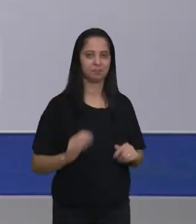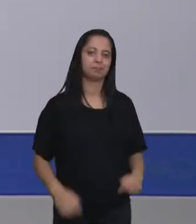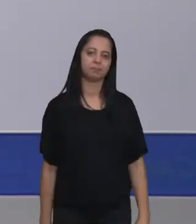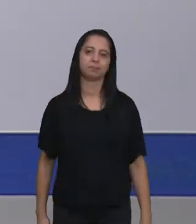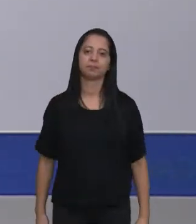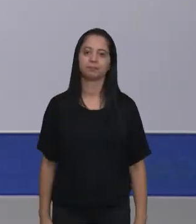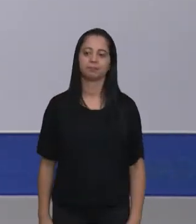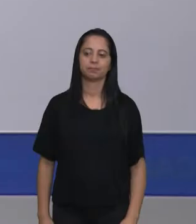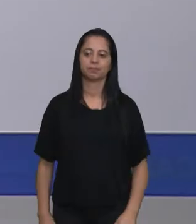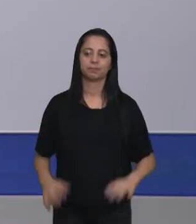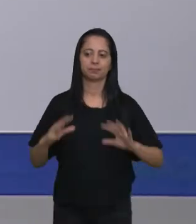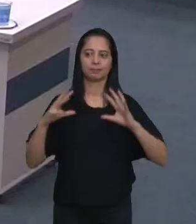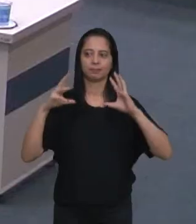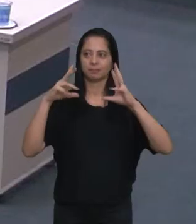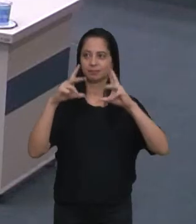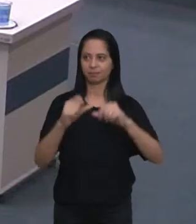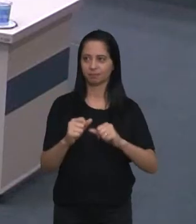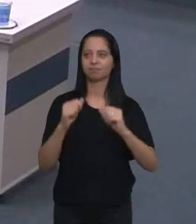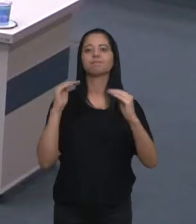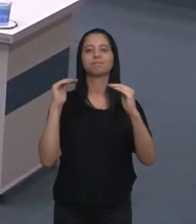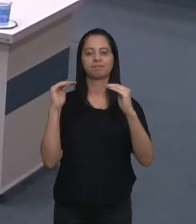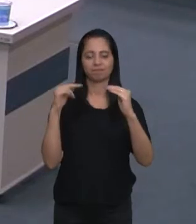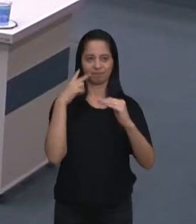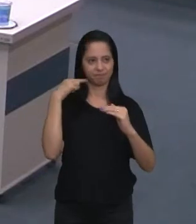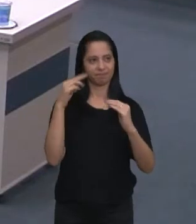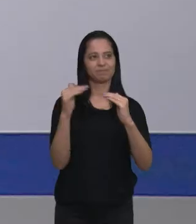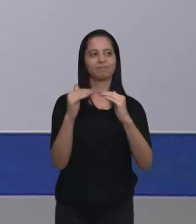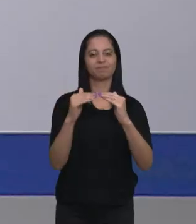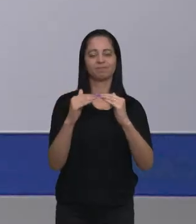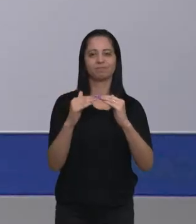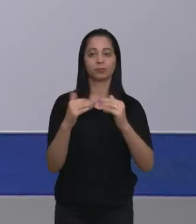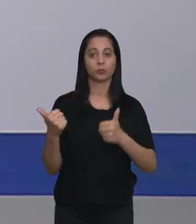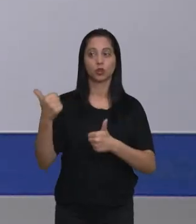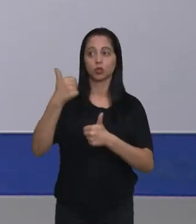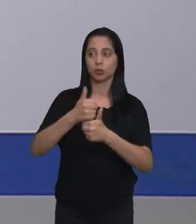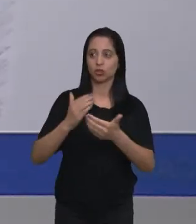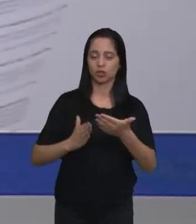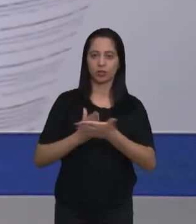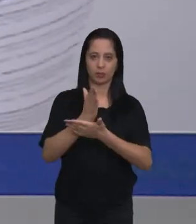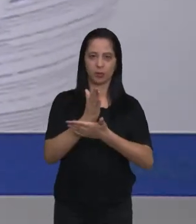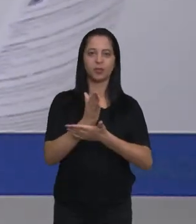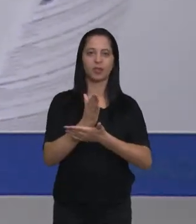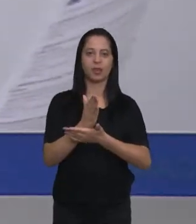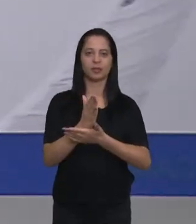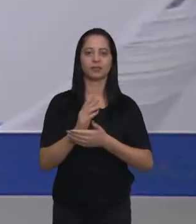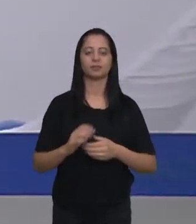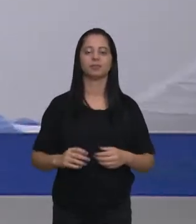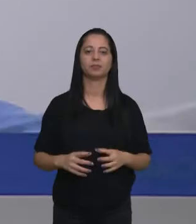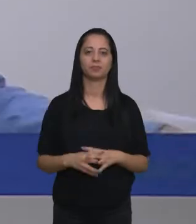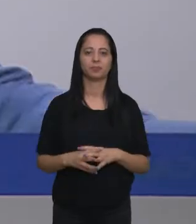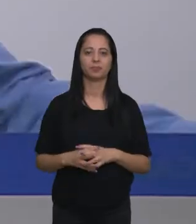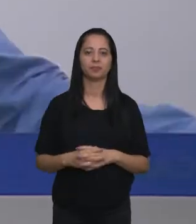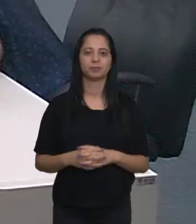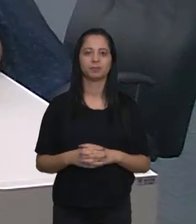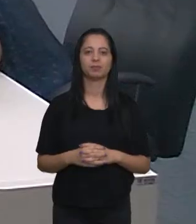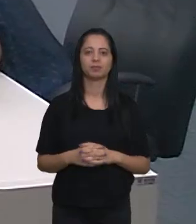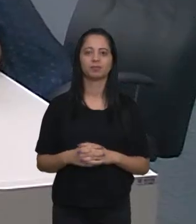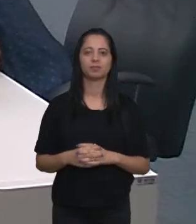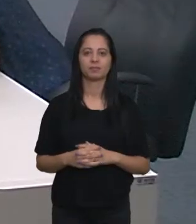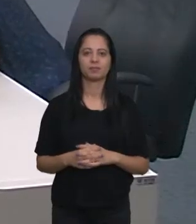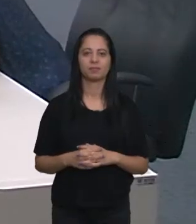se manifestem. Nenhum voto contrário, senhor presidente. Substitutivo aprovado por unanimidade.